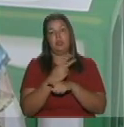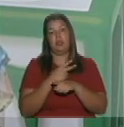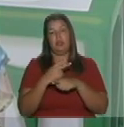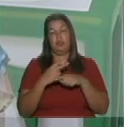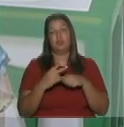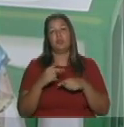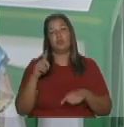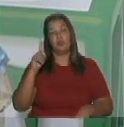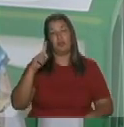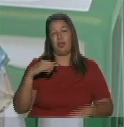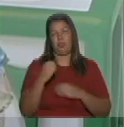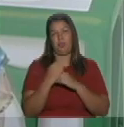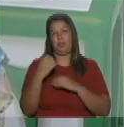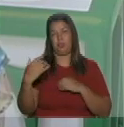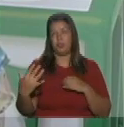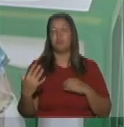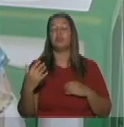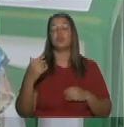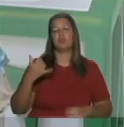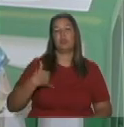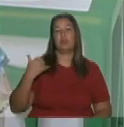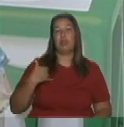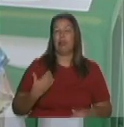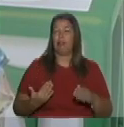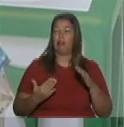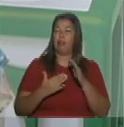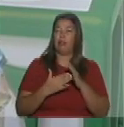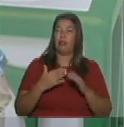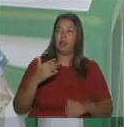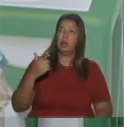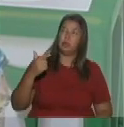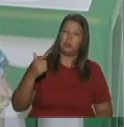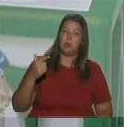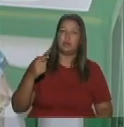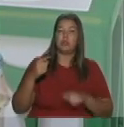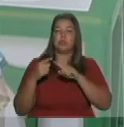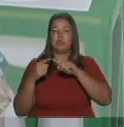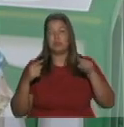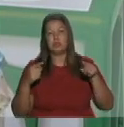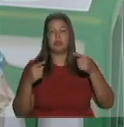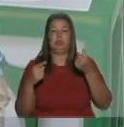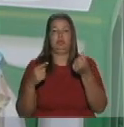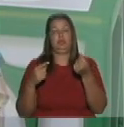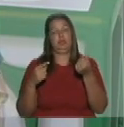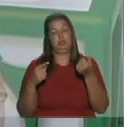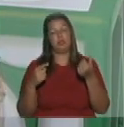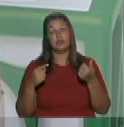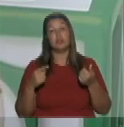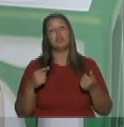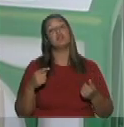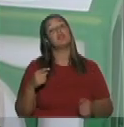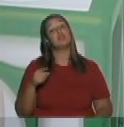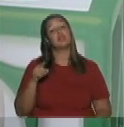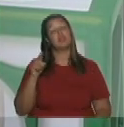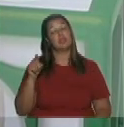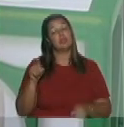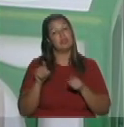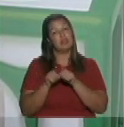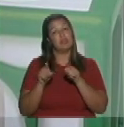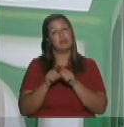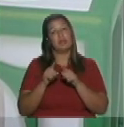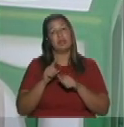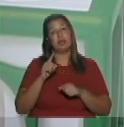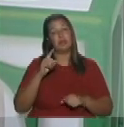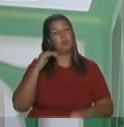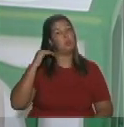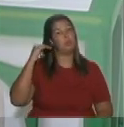buscados por esse público, né? Até os 12, 16 anos, crianças e adolescentes. E aí